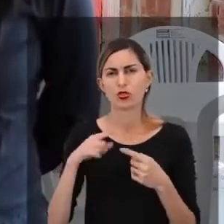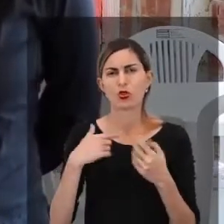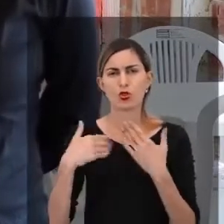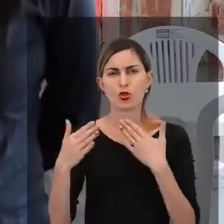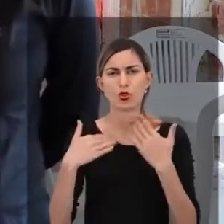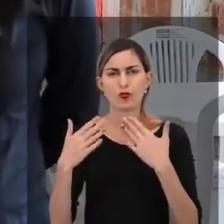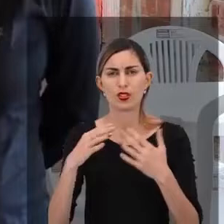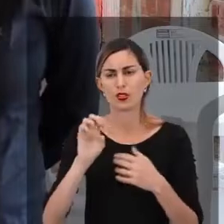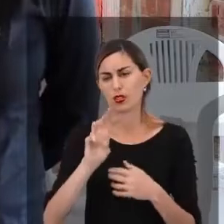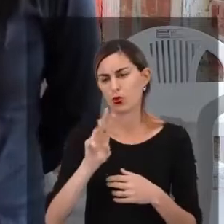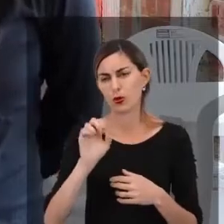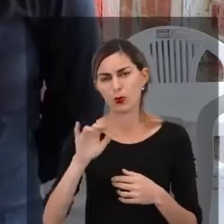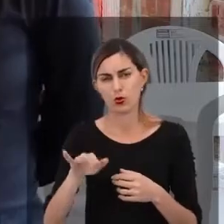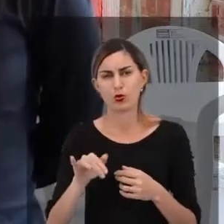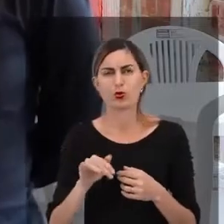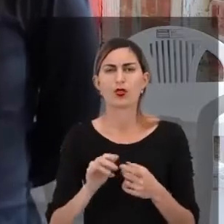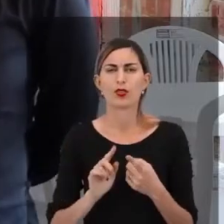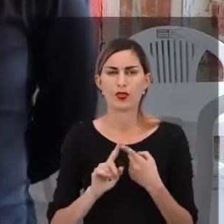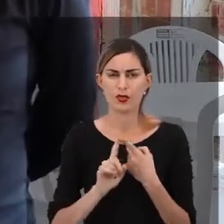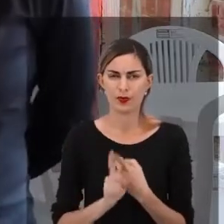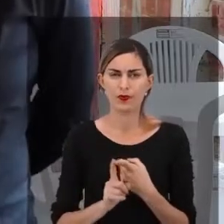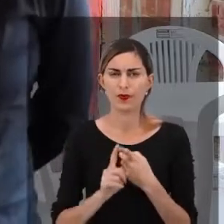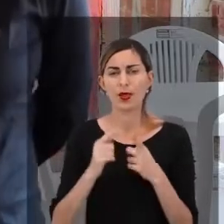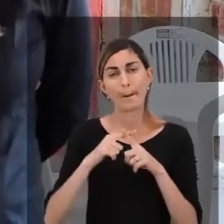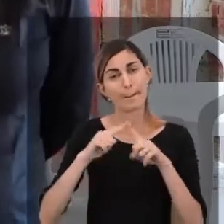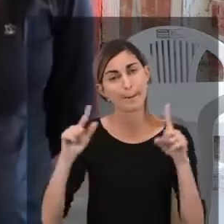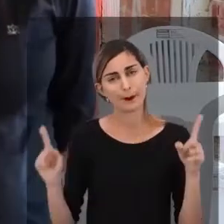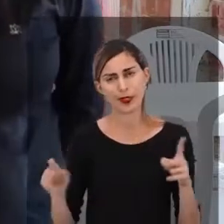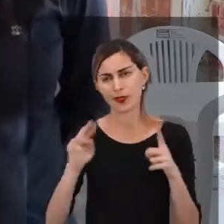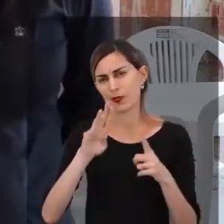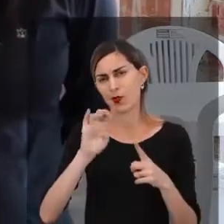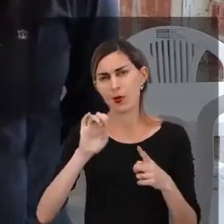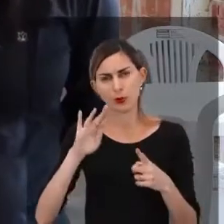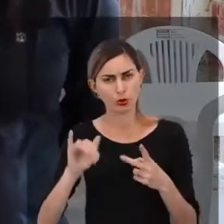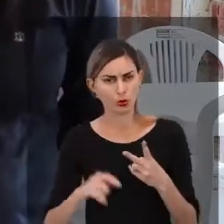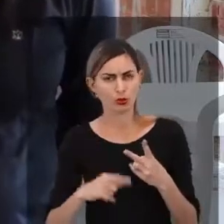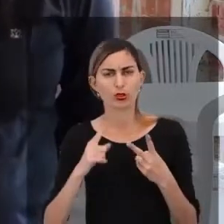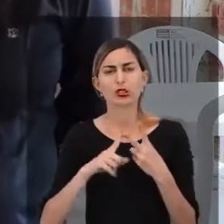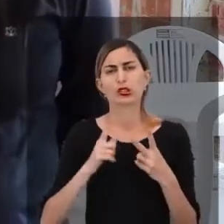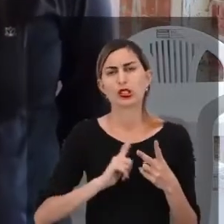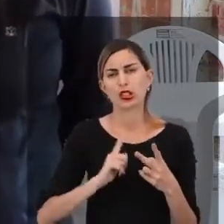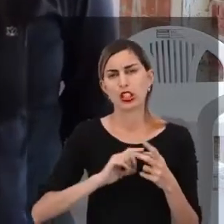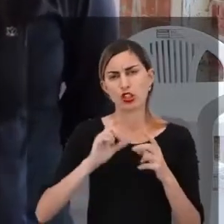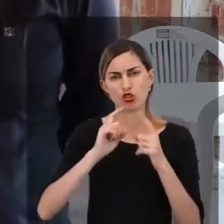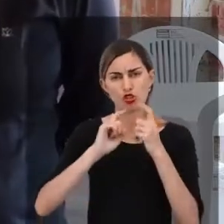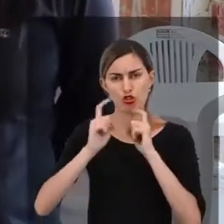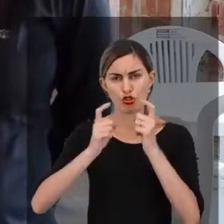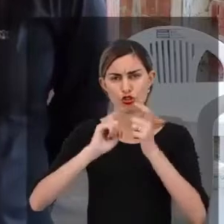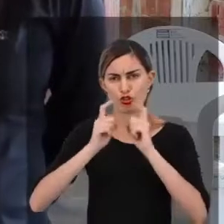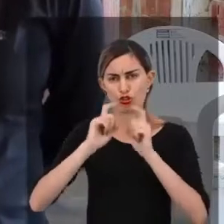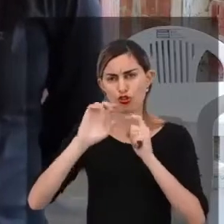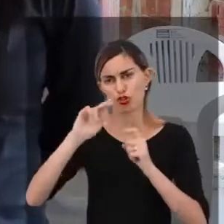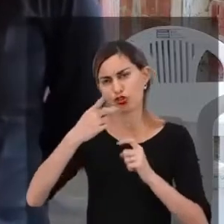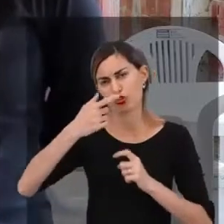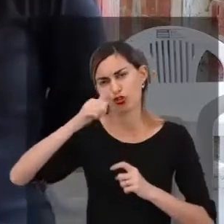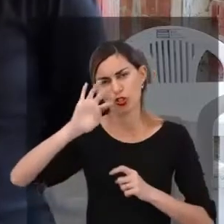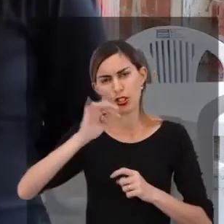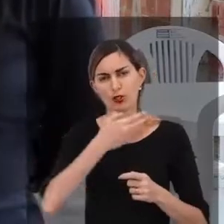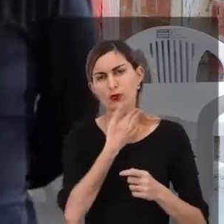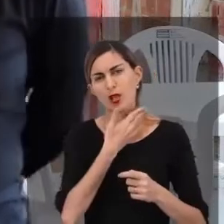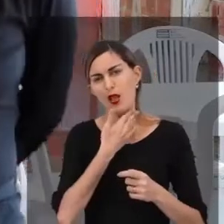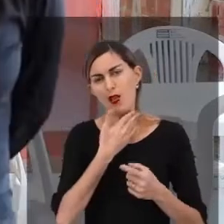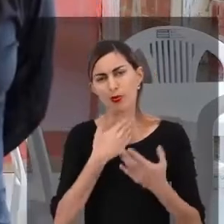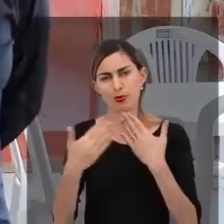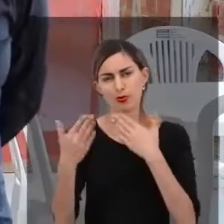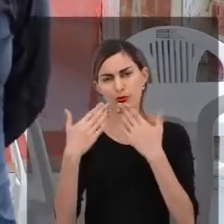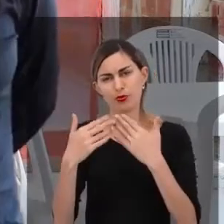estava conosco, é que o e-book é uma ferramenta. Mas, além do e-book, você tem o chat, que é o momento, esse